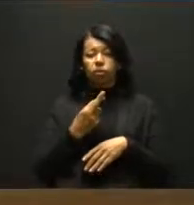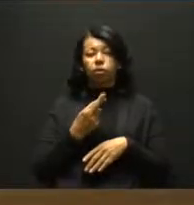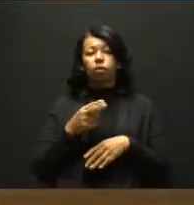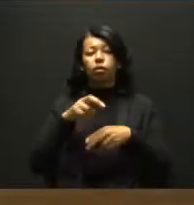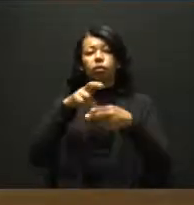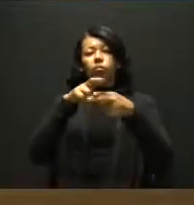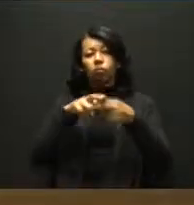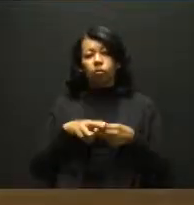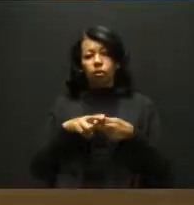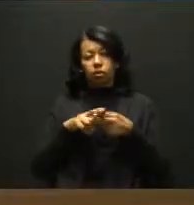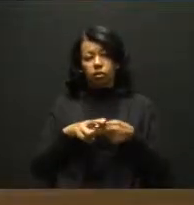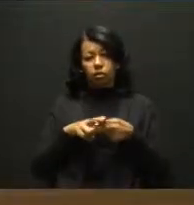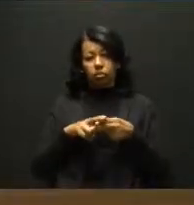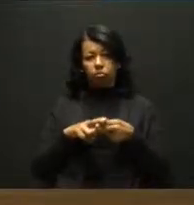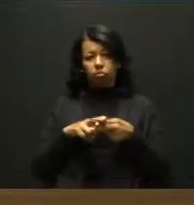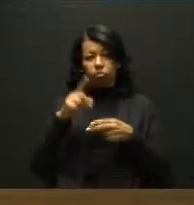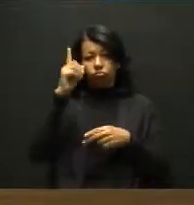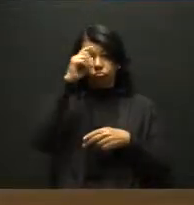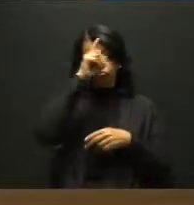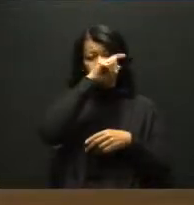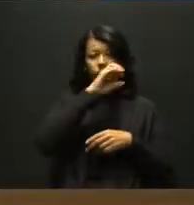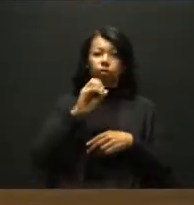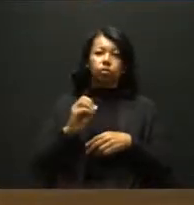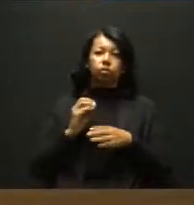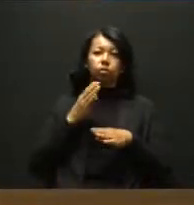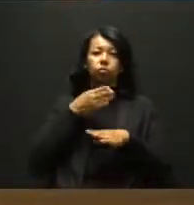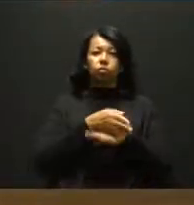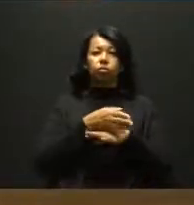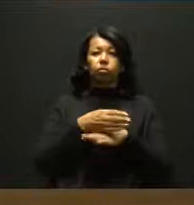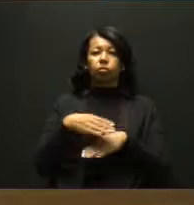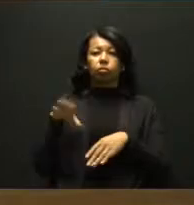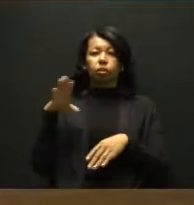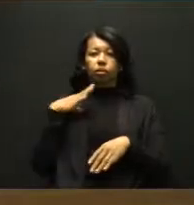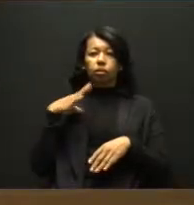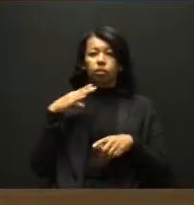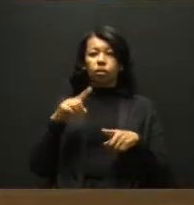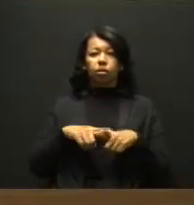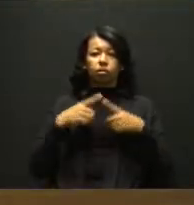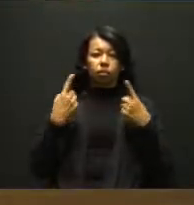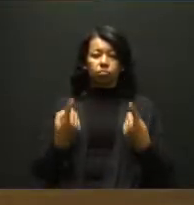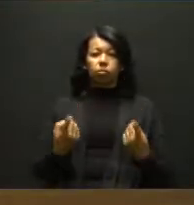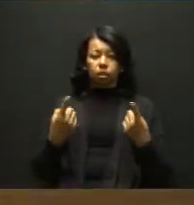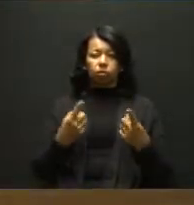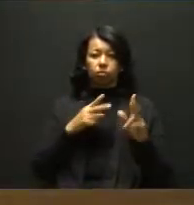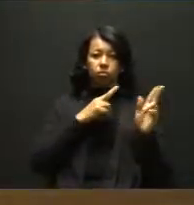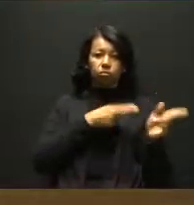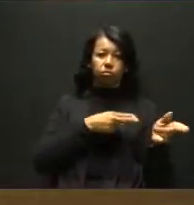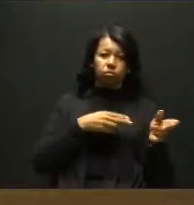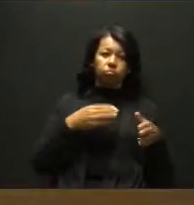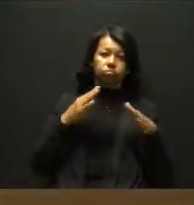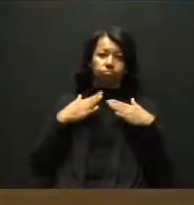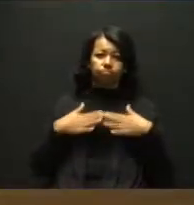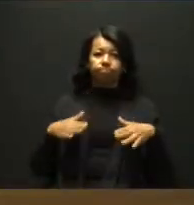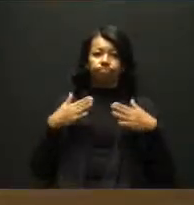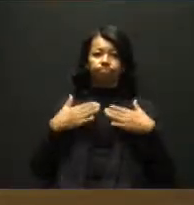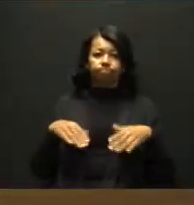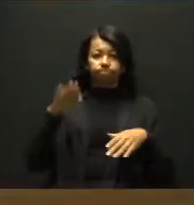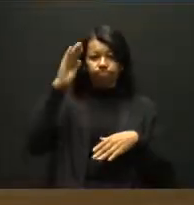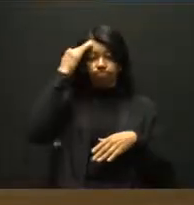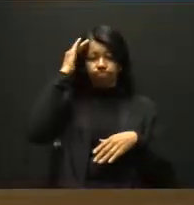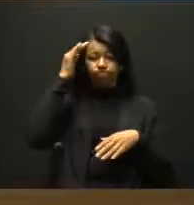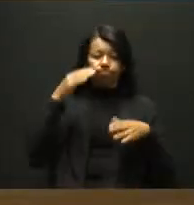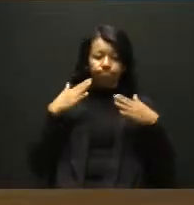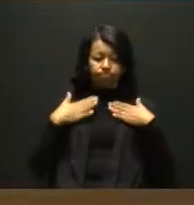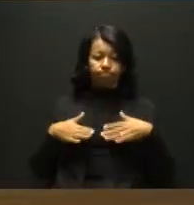por isso o caos se instalou na cidade mas durmo tranquilo até com a consciência tranquila vereador pio